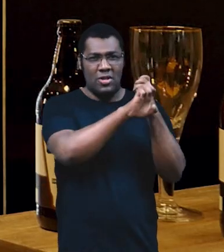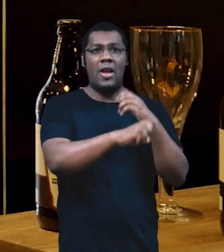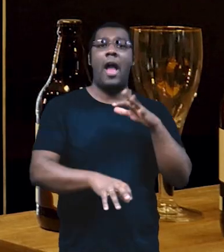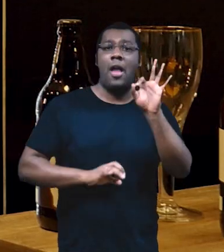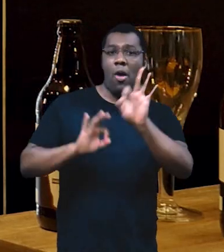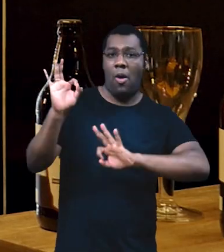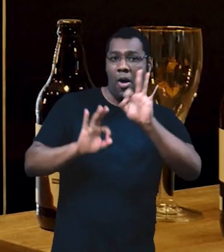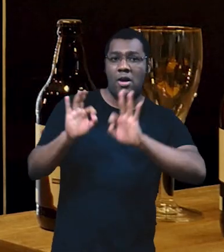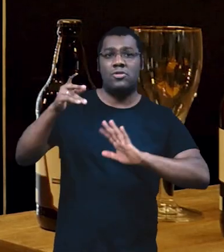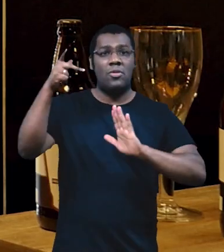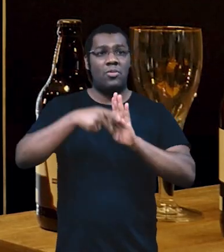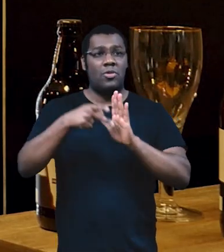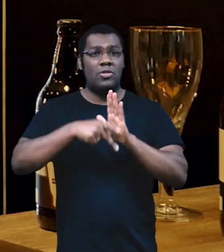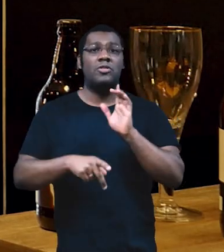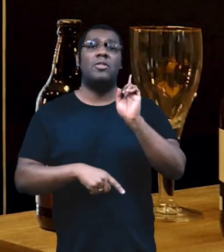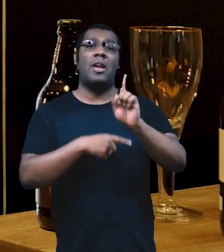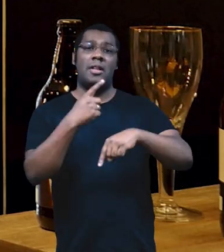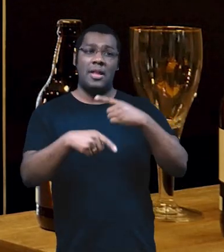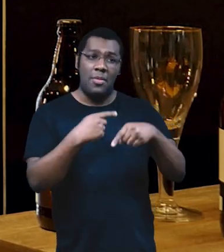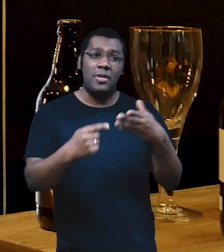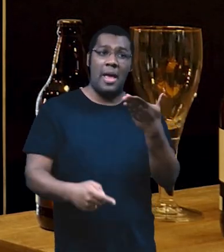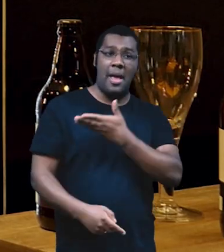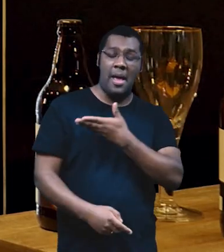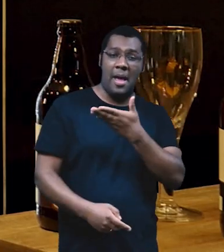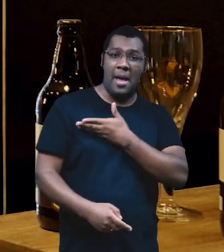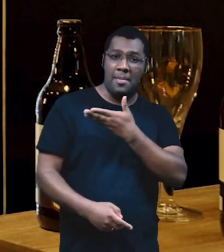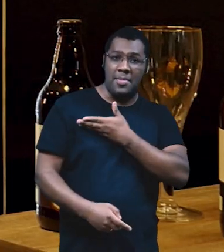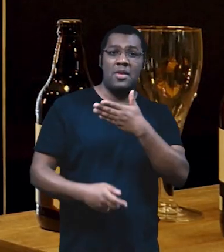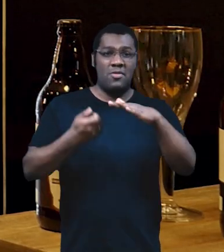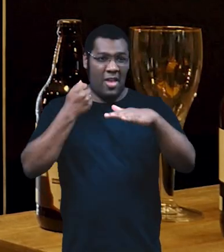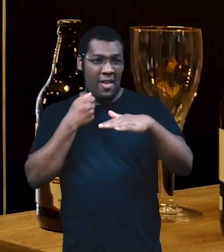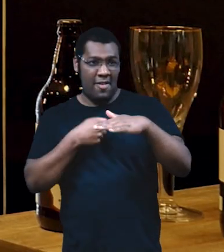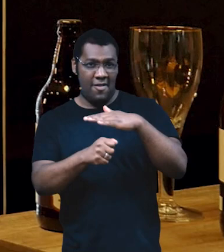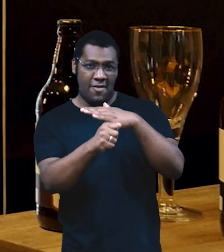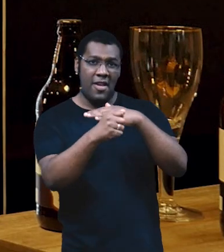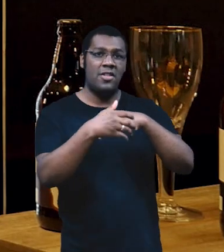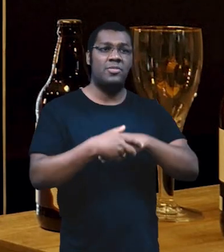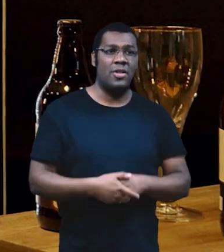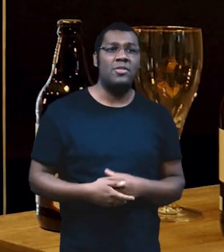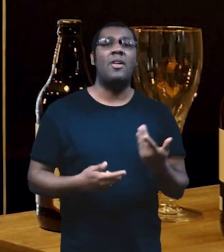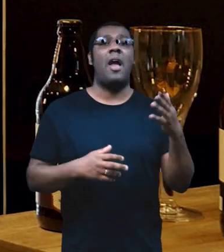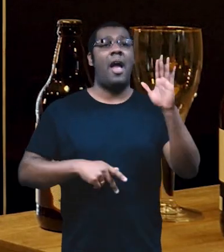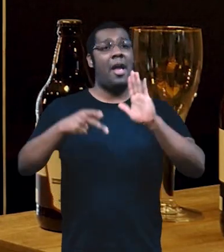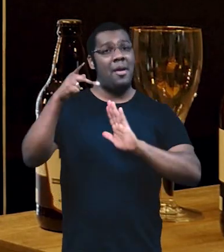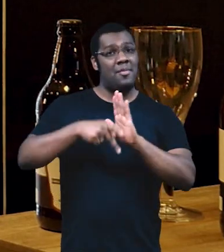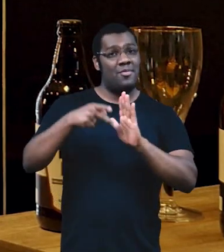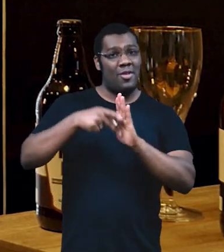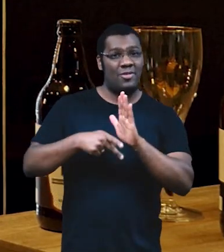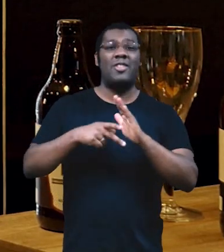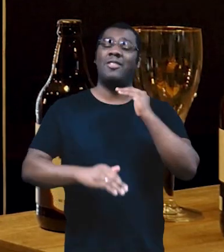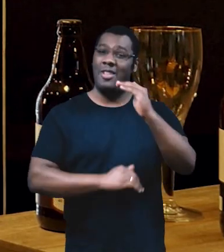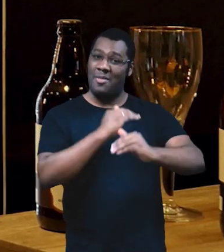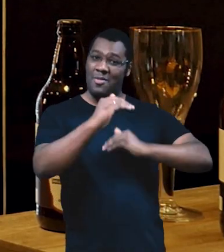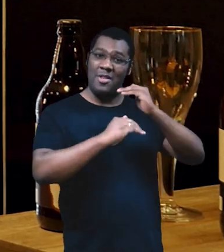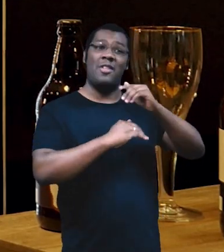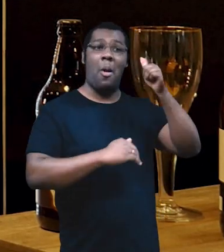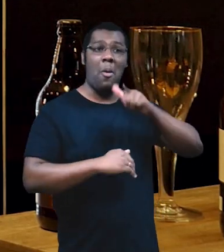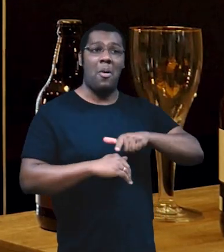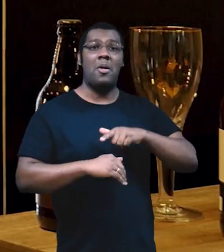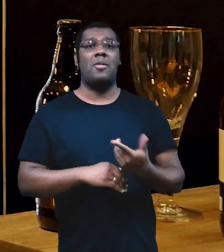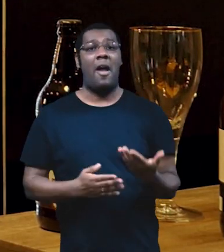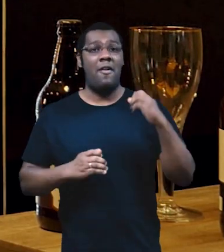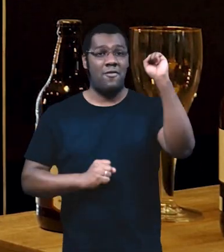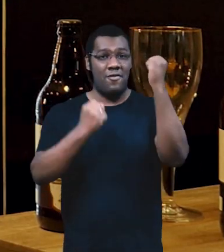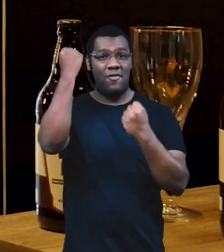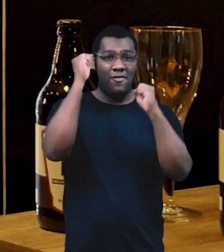seguida chegou o Felipe, que é o nosso investidor, e a gente começou a colocar o projeto da Cruz para frente, né? Começamos a fábrica com 3